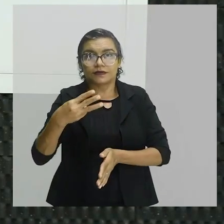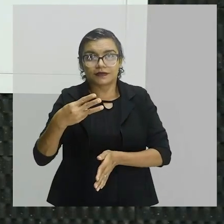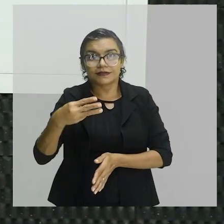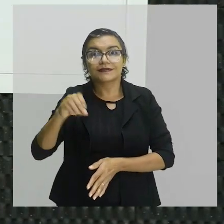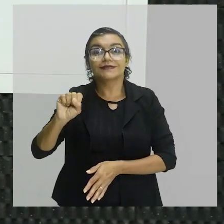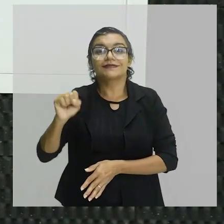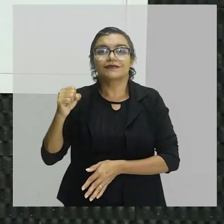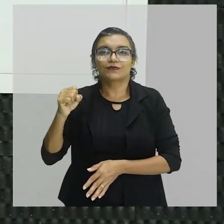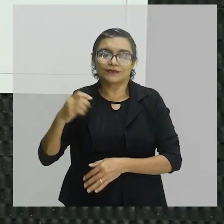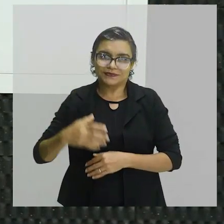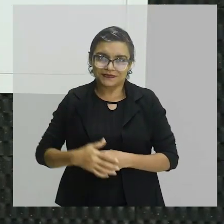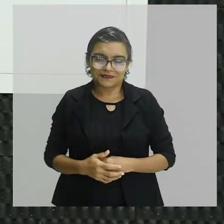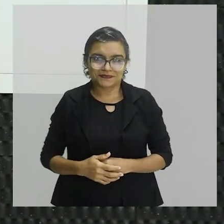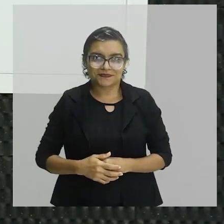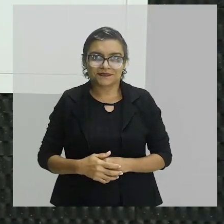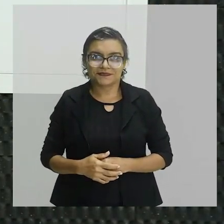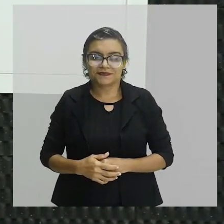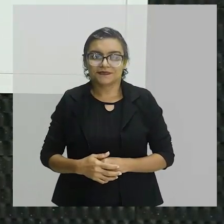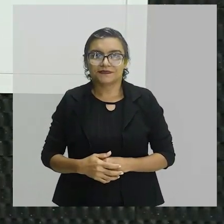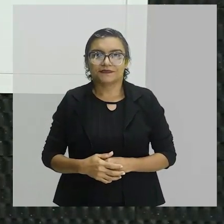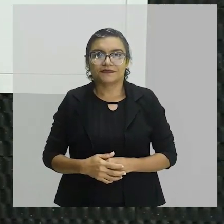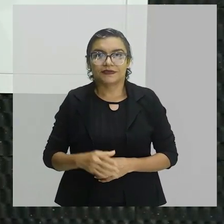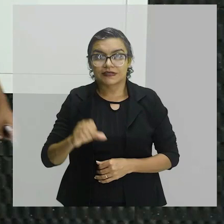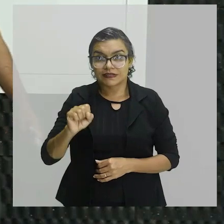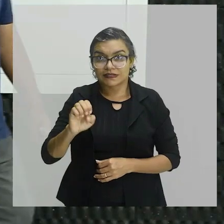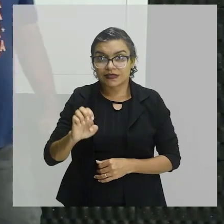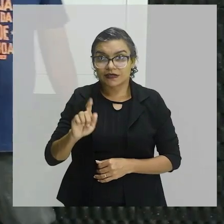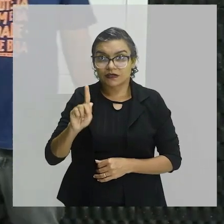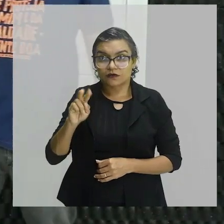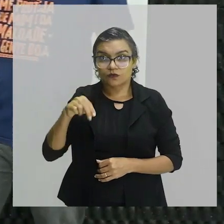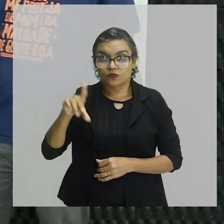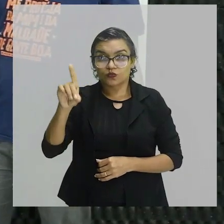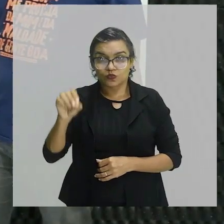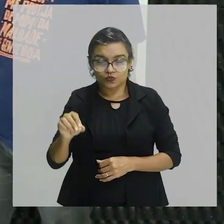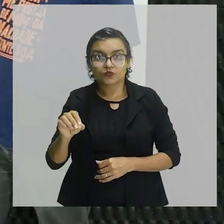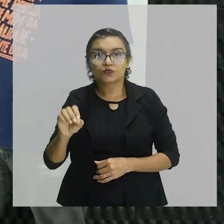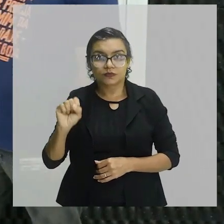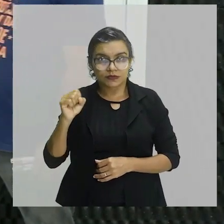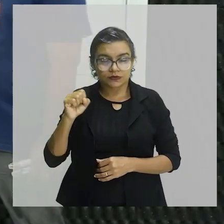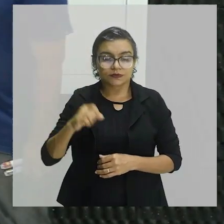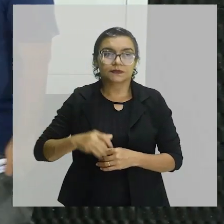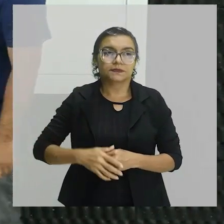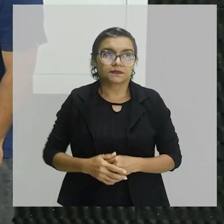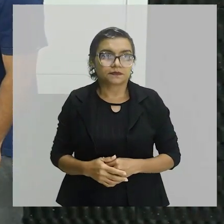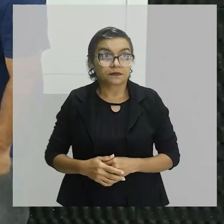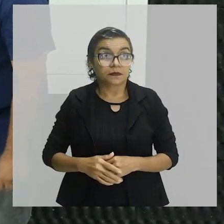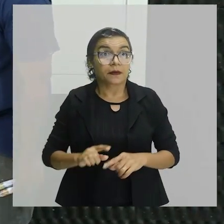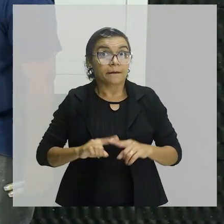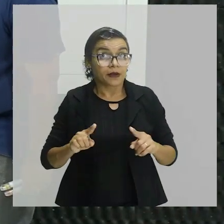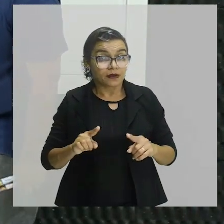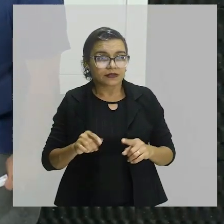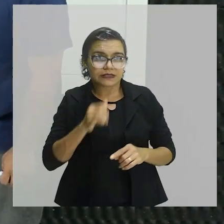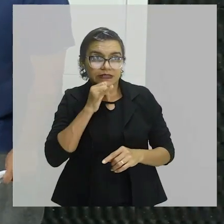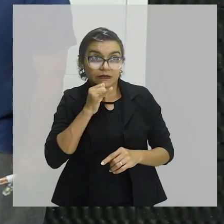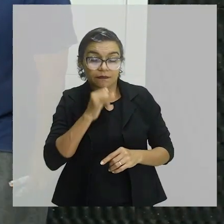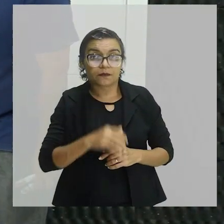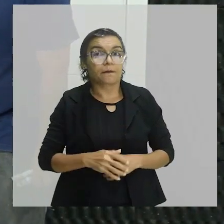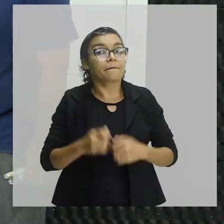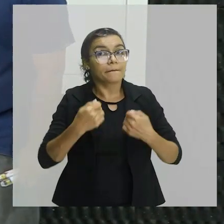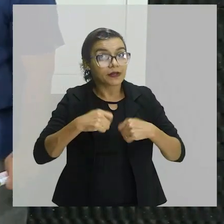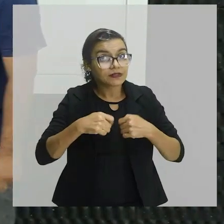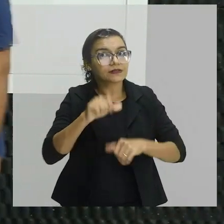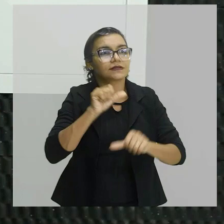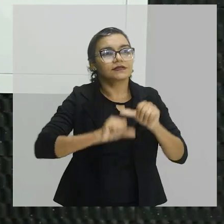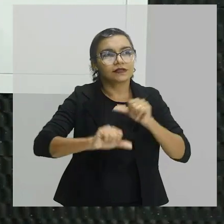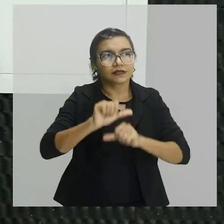segundos. Certo? Então eu estou no quilômetros por segundo, né? Só que eu tenho que transformar essa unidade